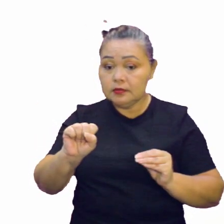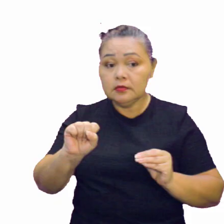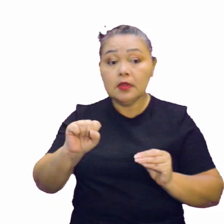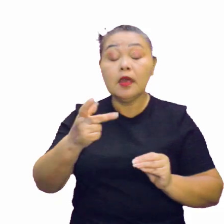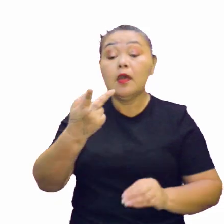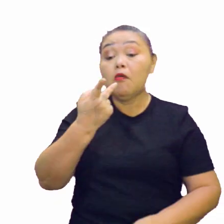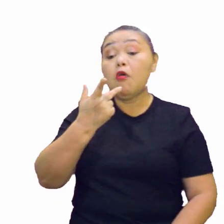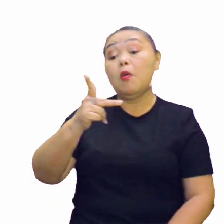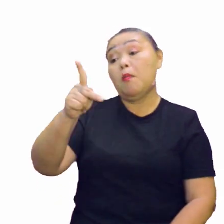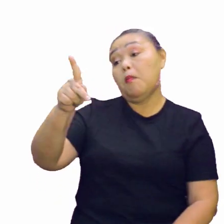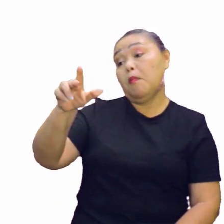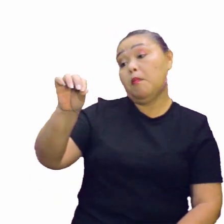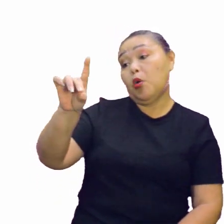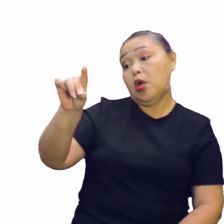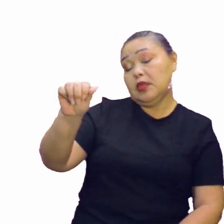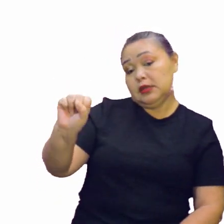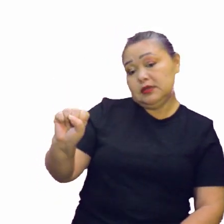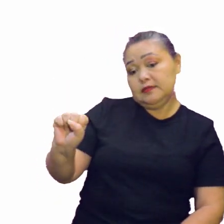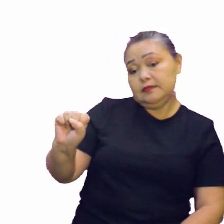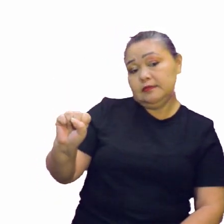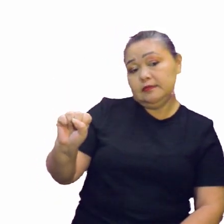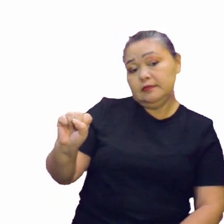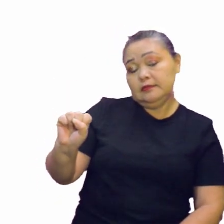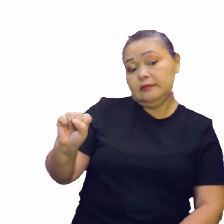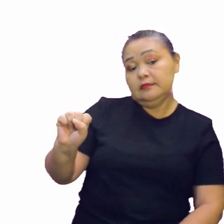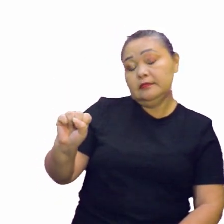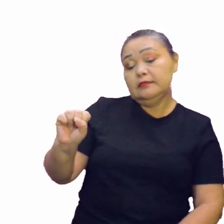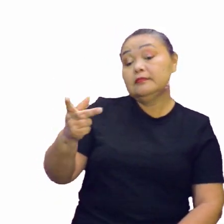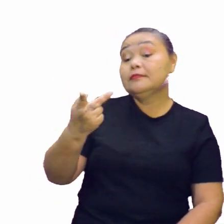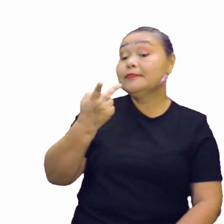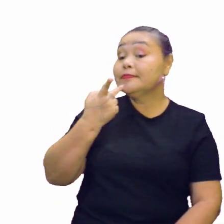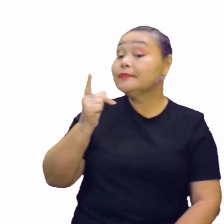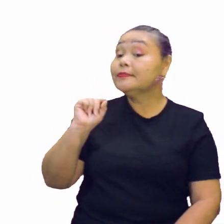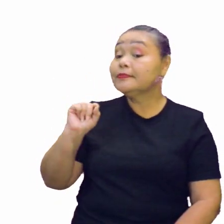poda, nós estamos falando,